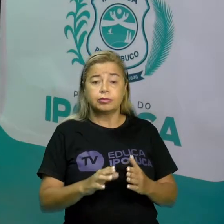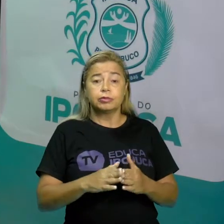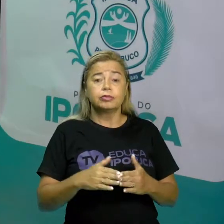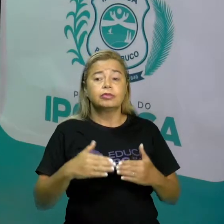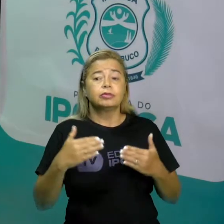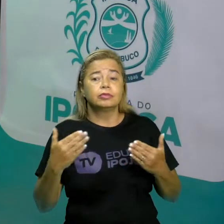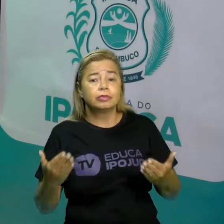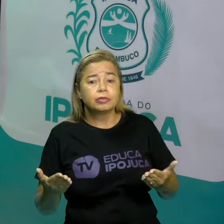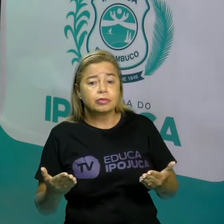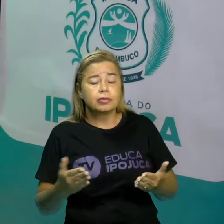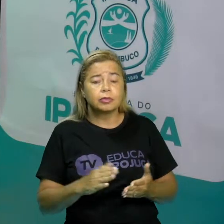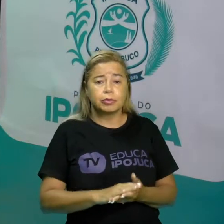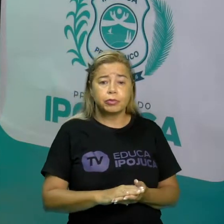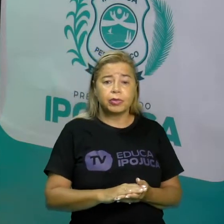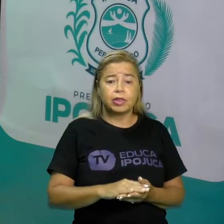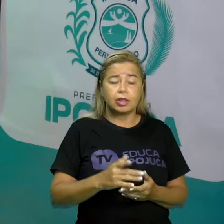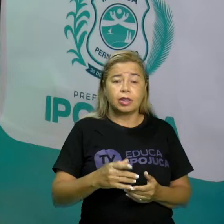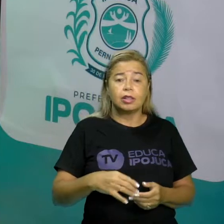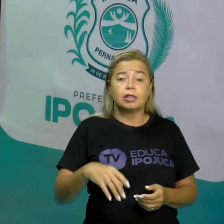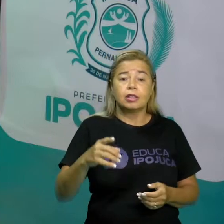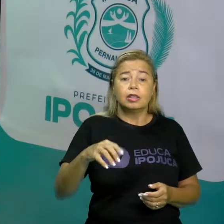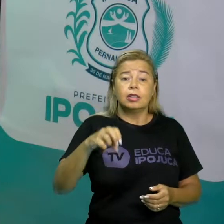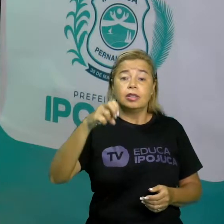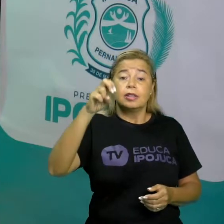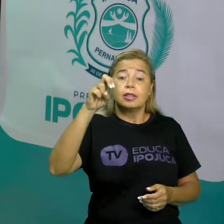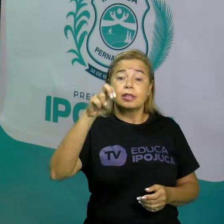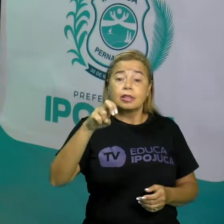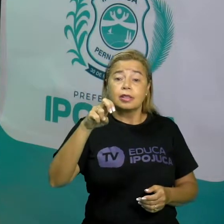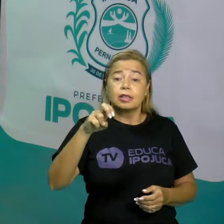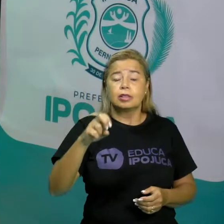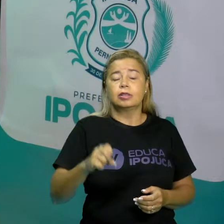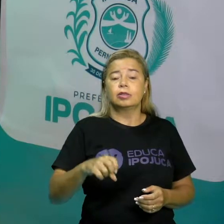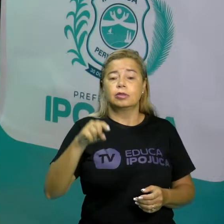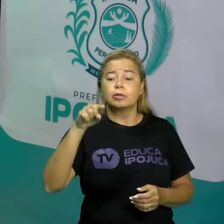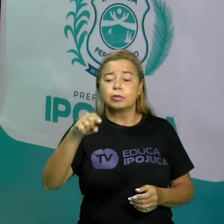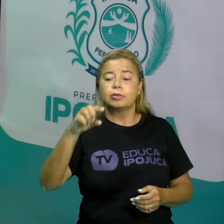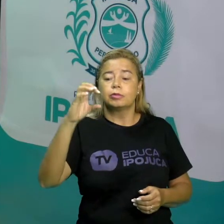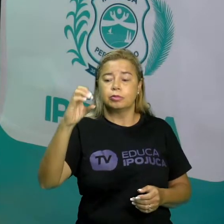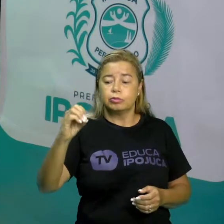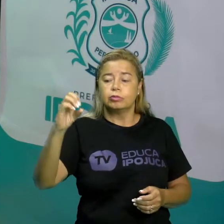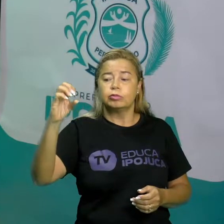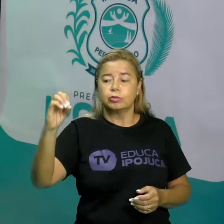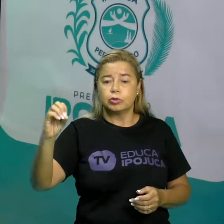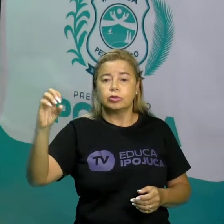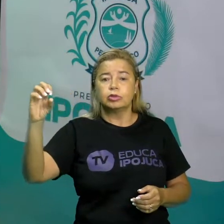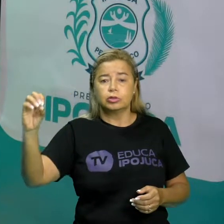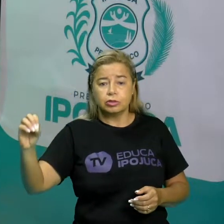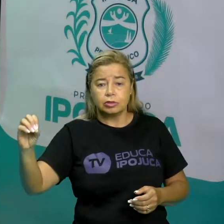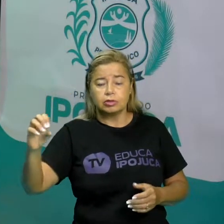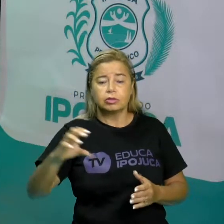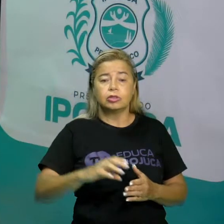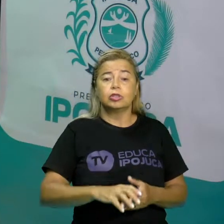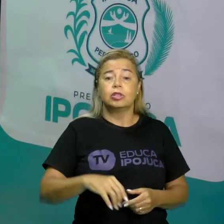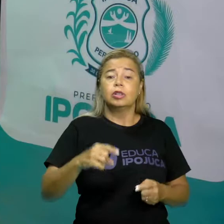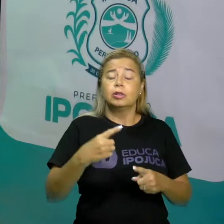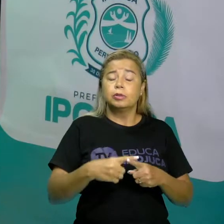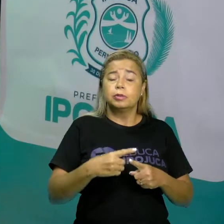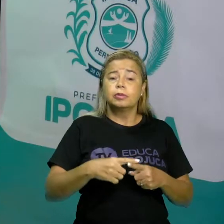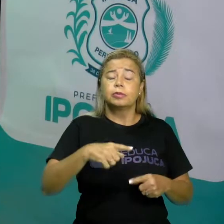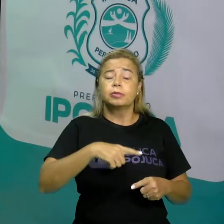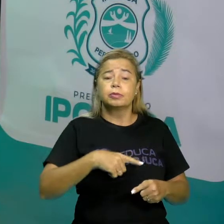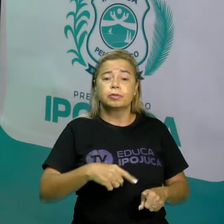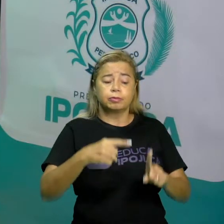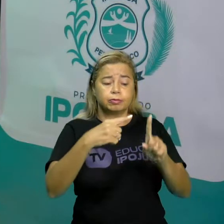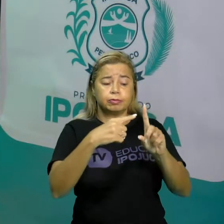eu tenho quanto? 5? Eu tenho 5 de 1.000. 1.000. Eu tenho uma unidade de milhar,